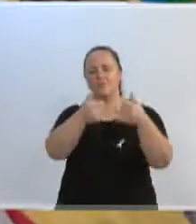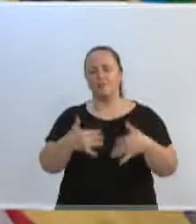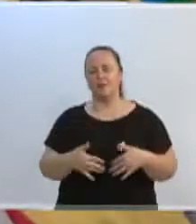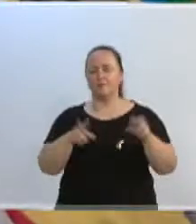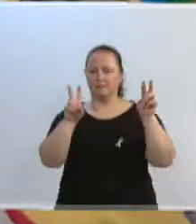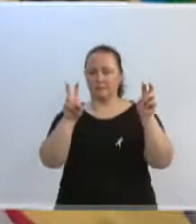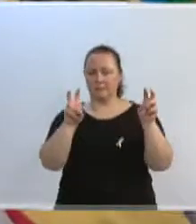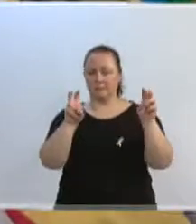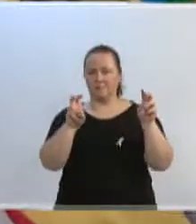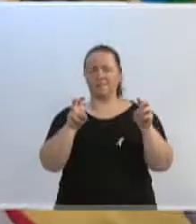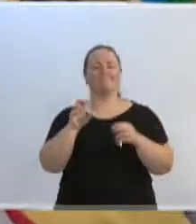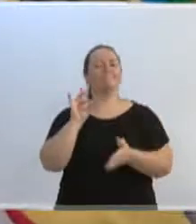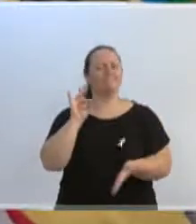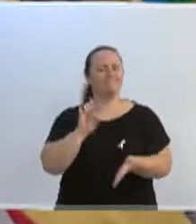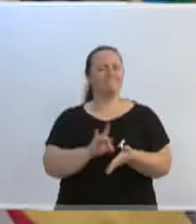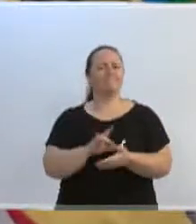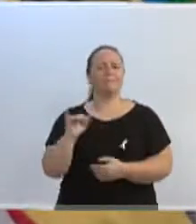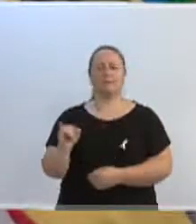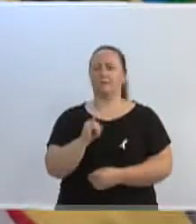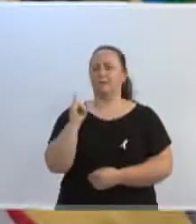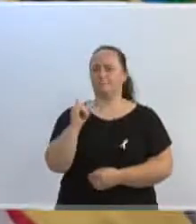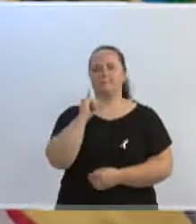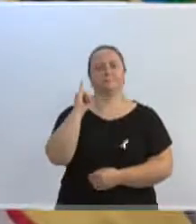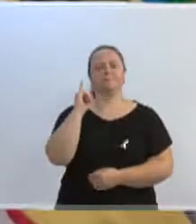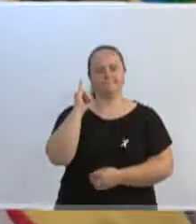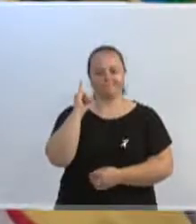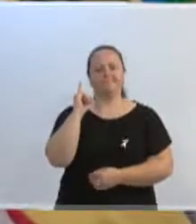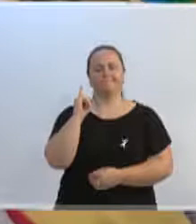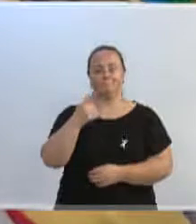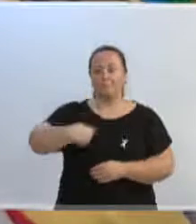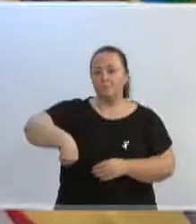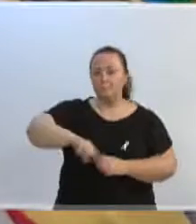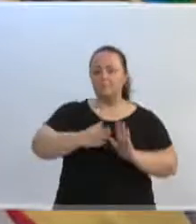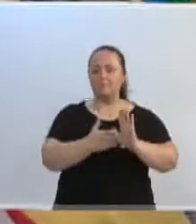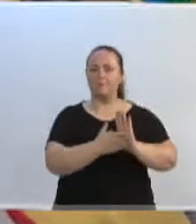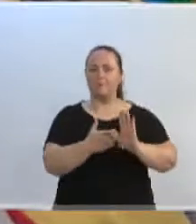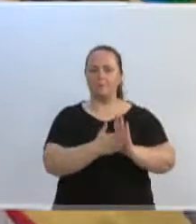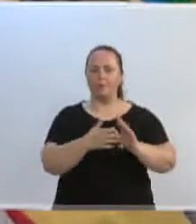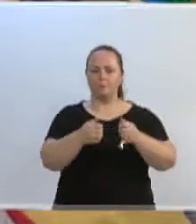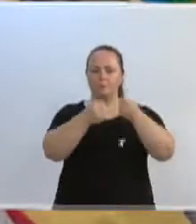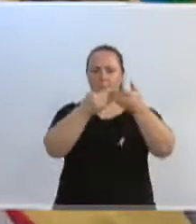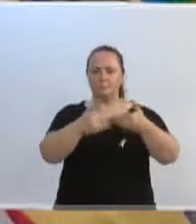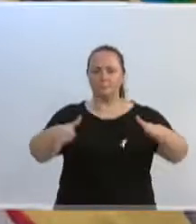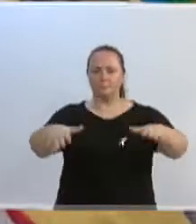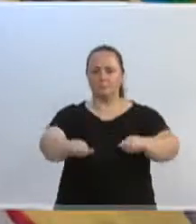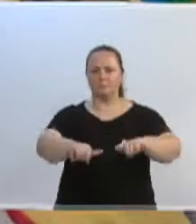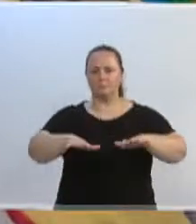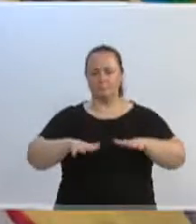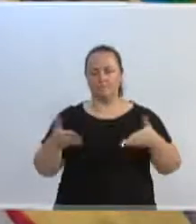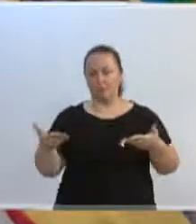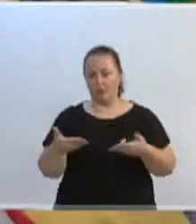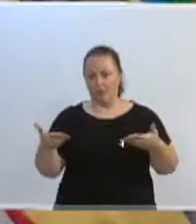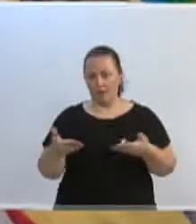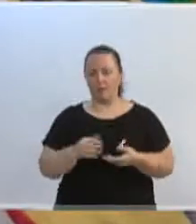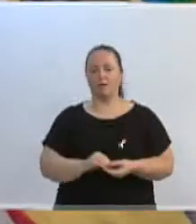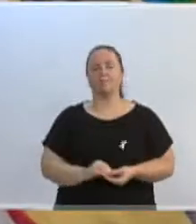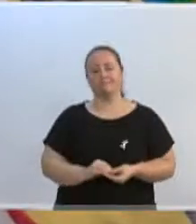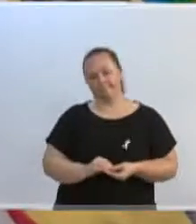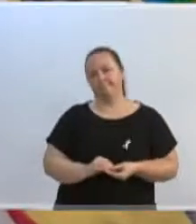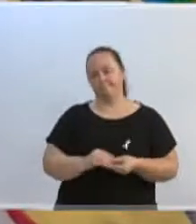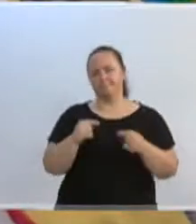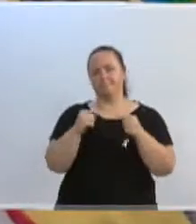de extrema importância. Nós propomos essa audiência relacionada à